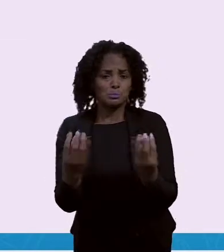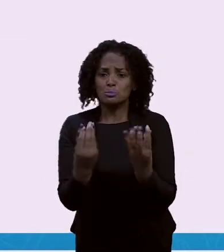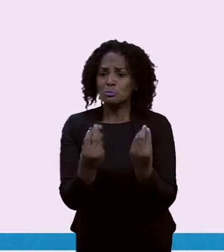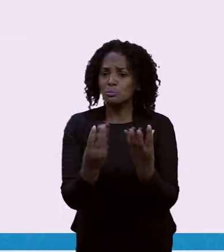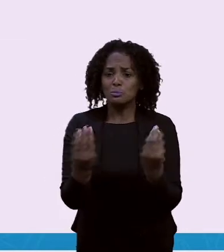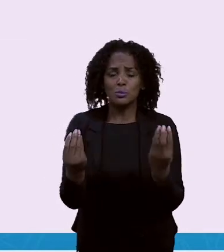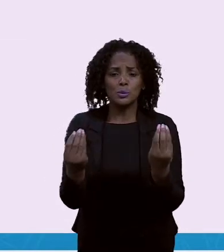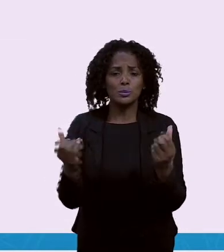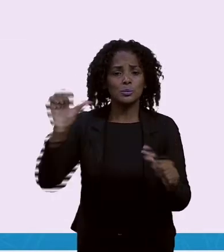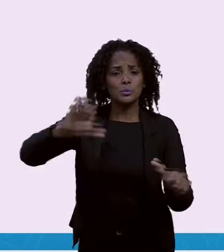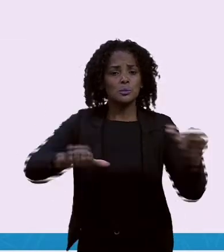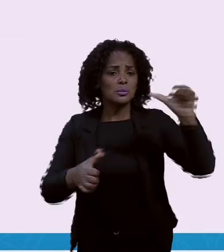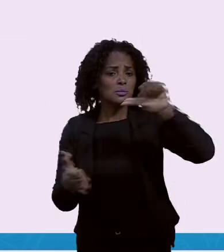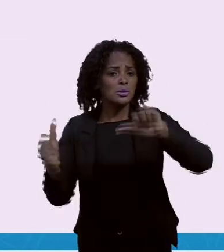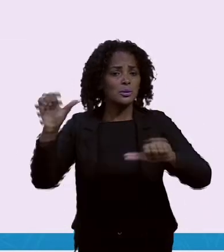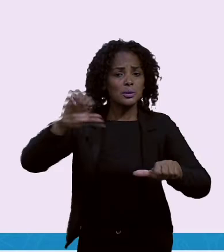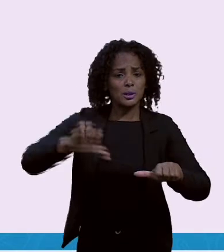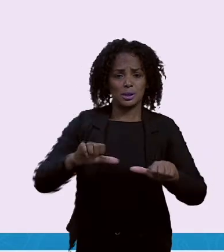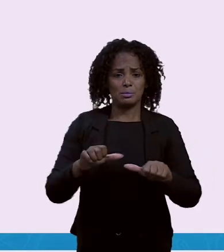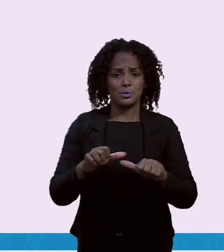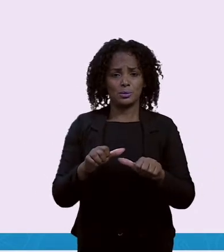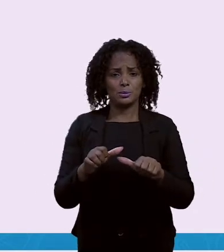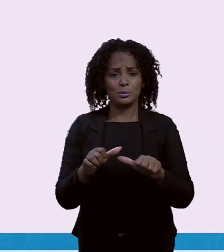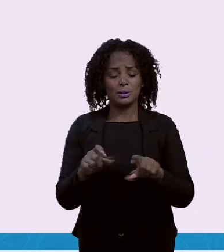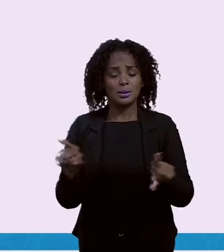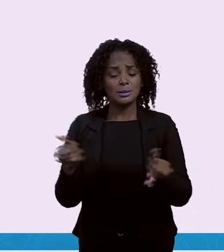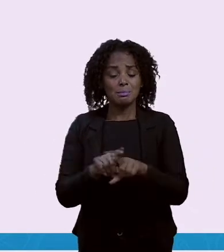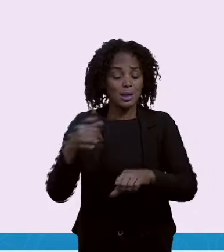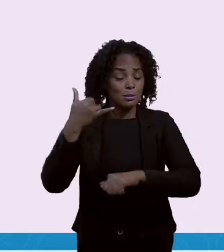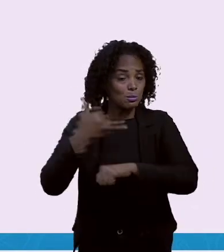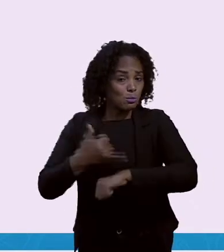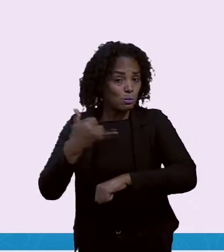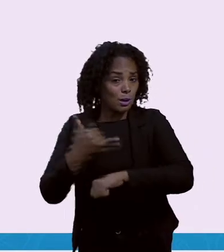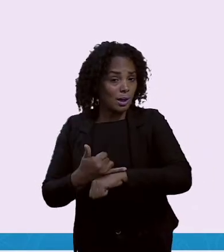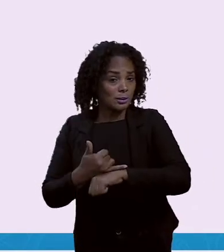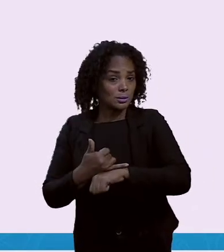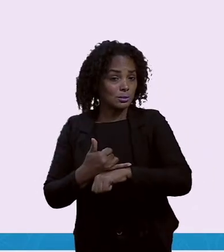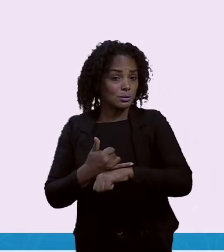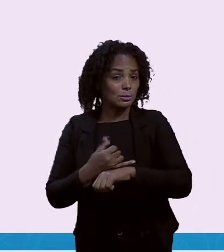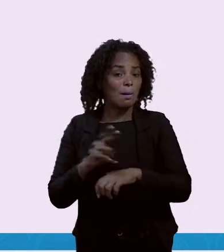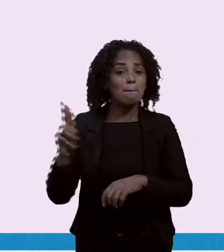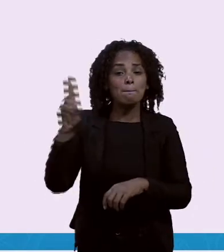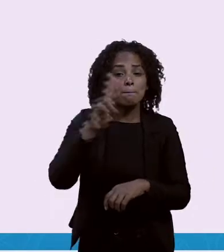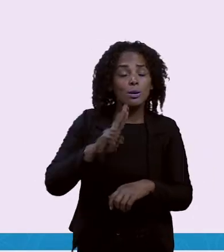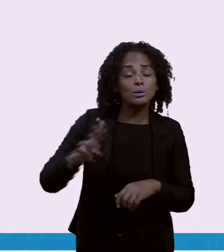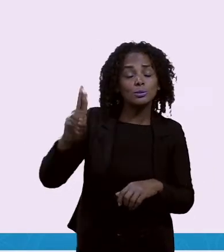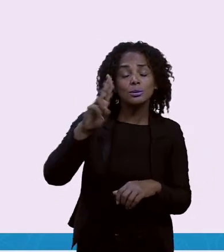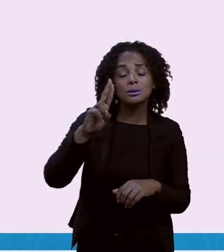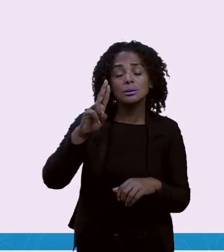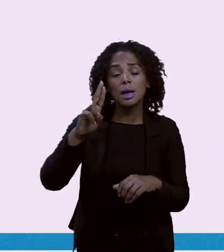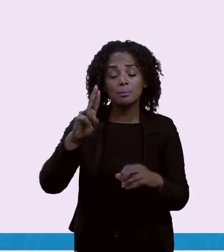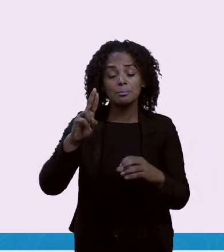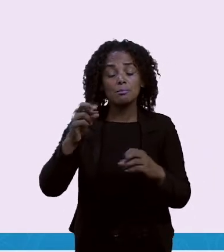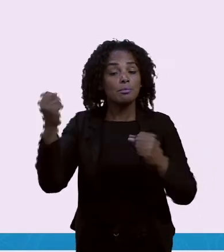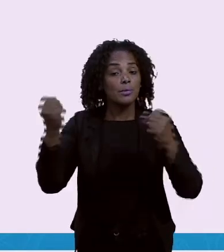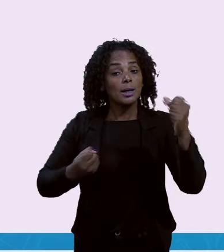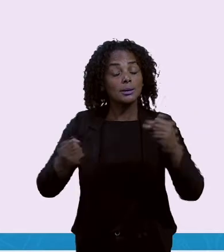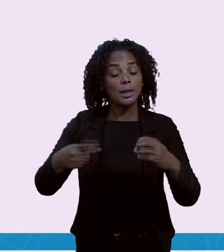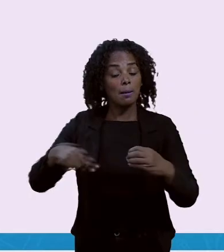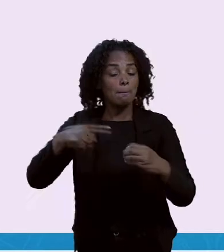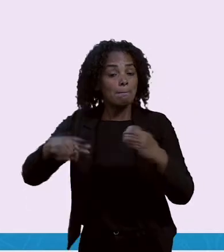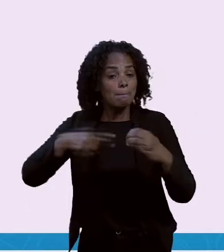tecido, ao aço, sendo utilizada em pneus, equipamentos de vedação em